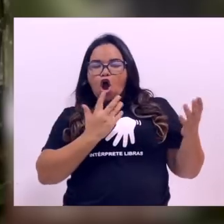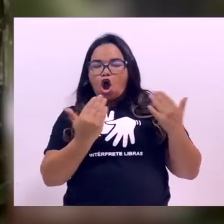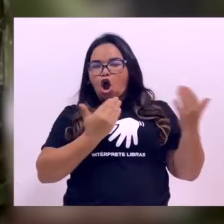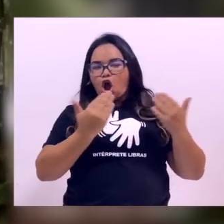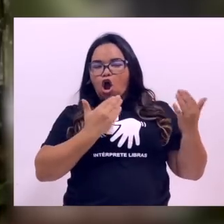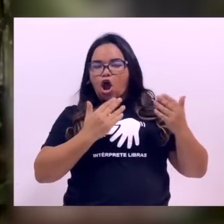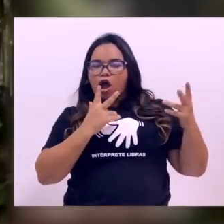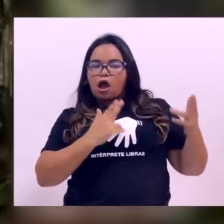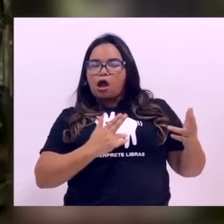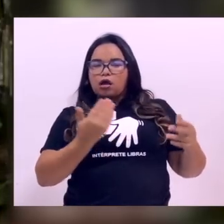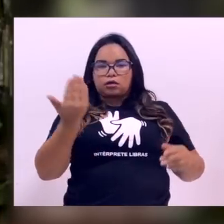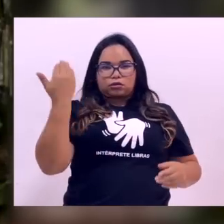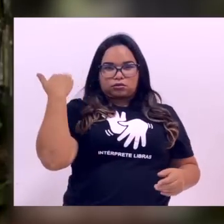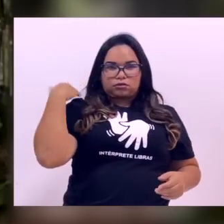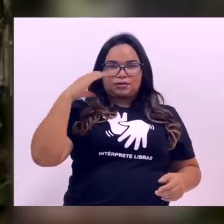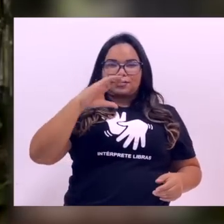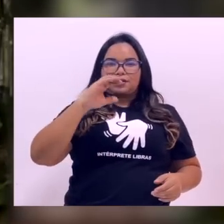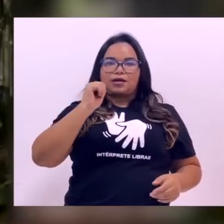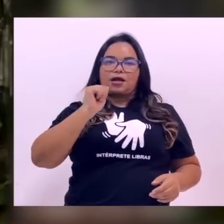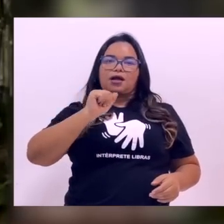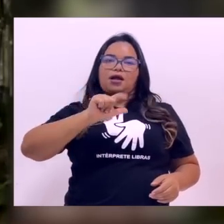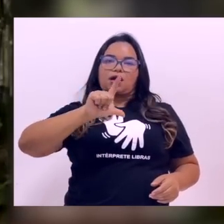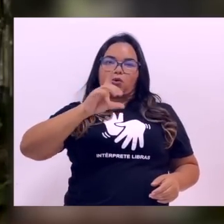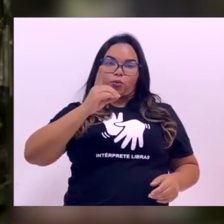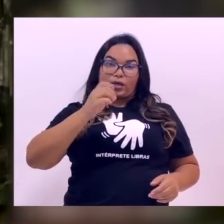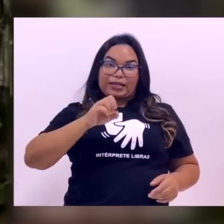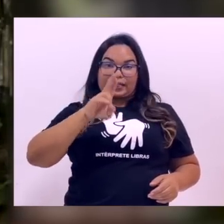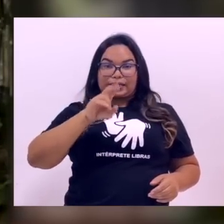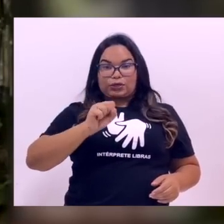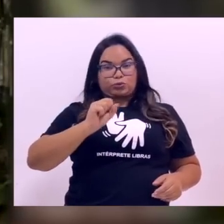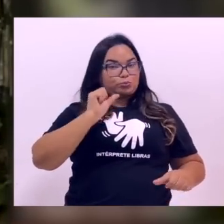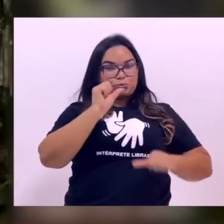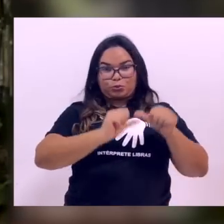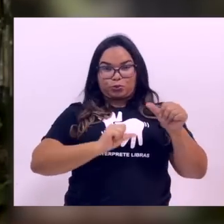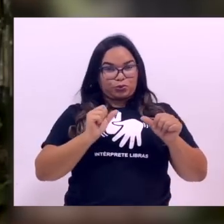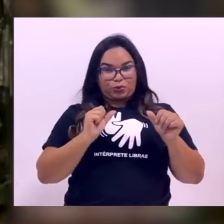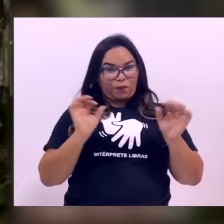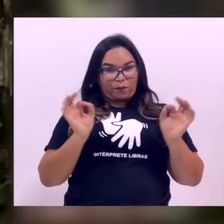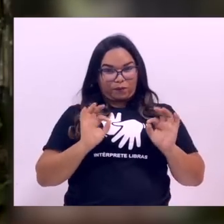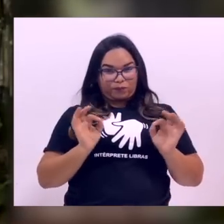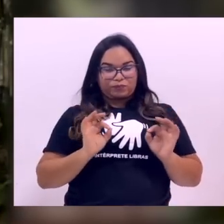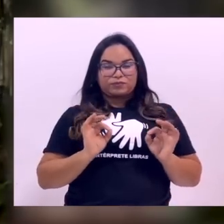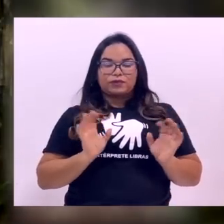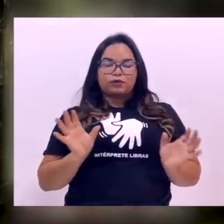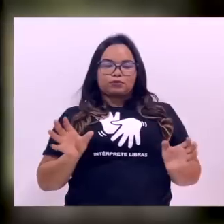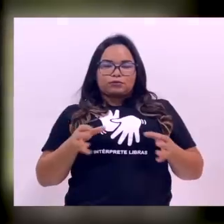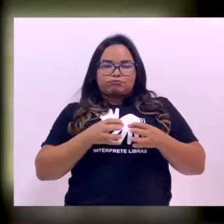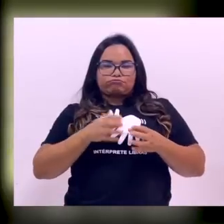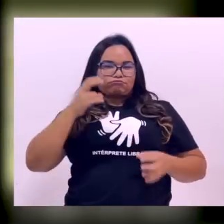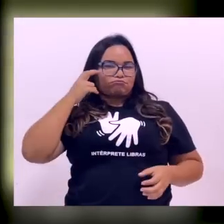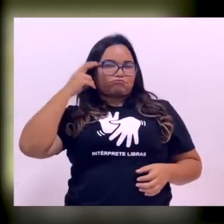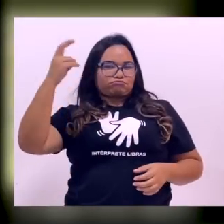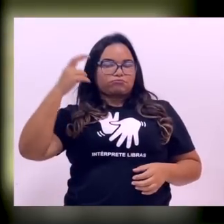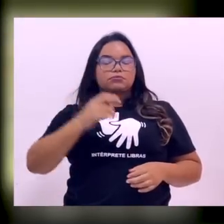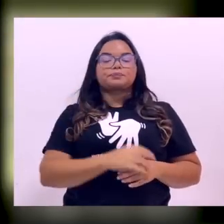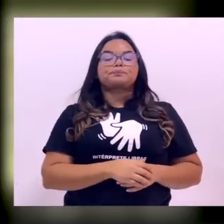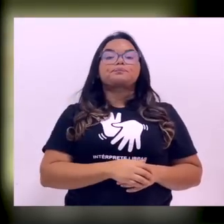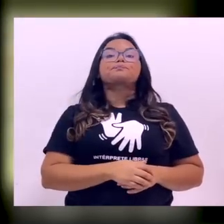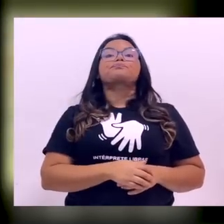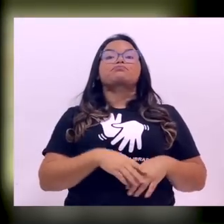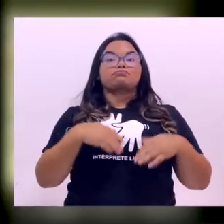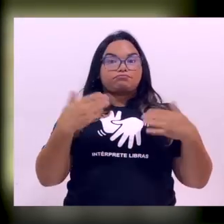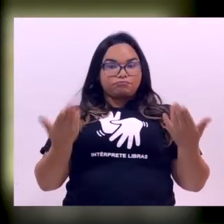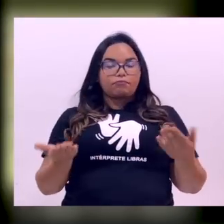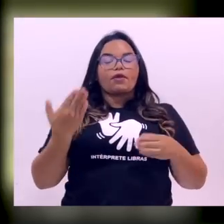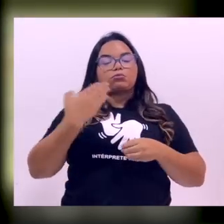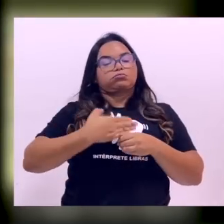exatamente equivalente aos caldeus de antigamente. Nada mudou. Portanto, esses são os eruditos. Responderam